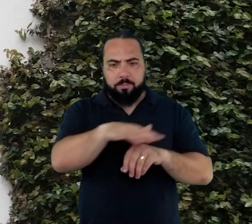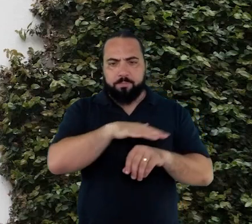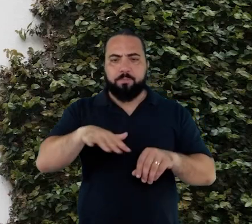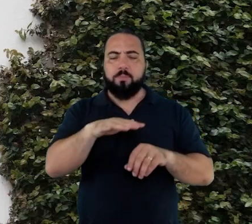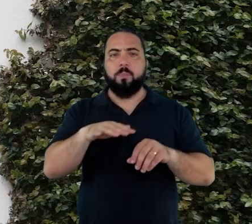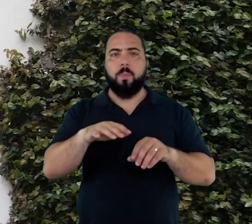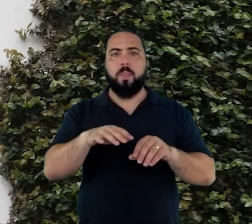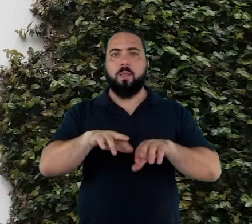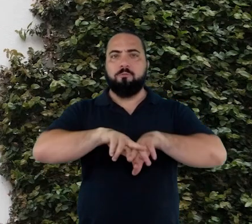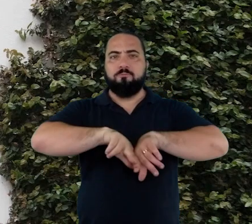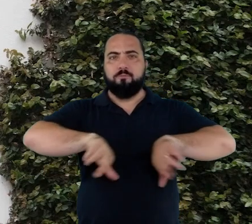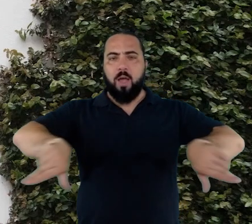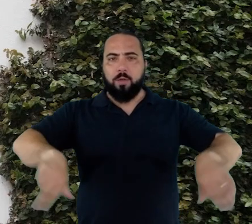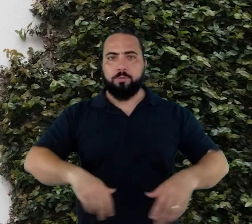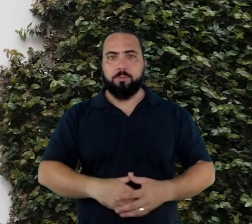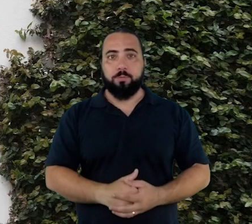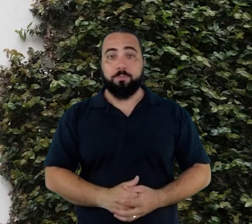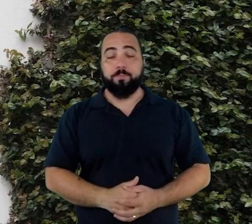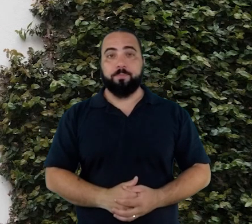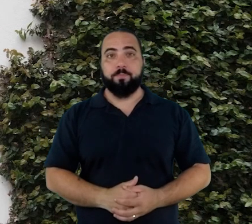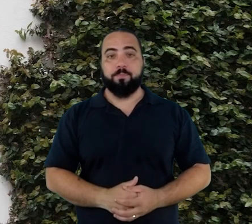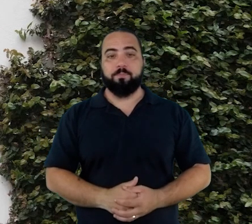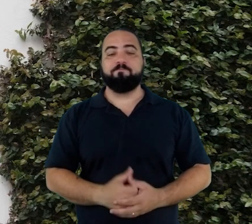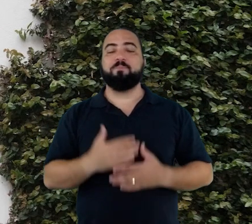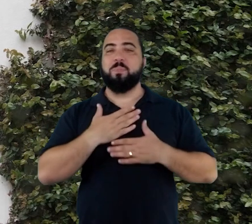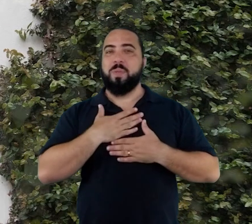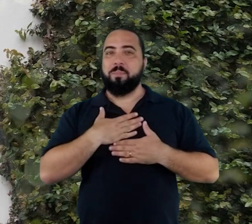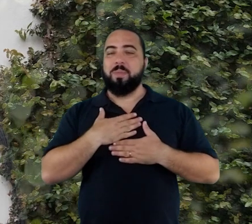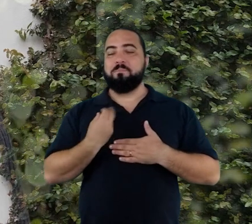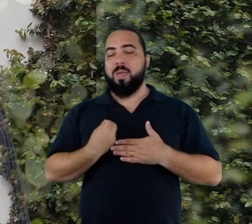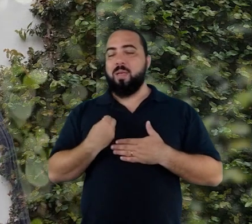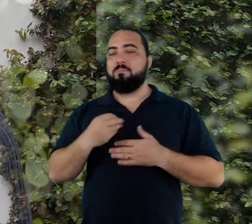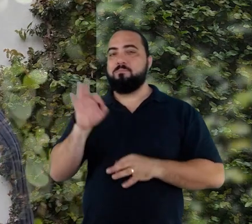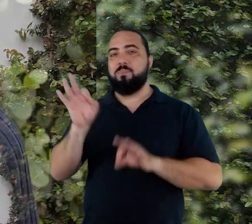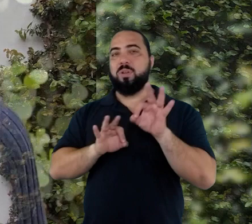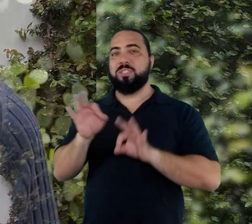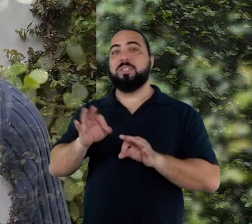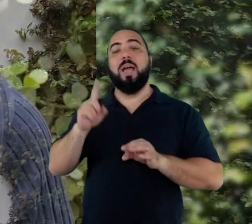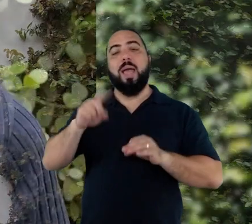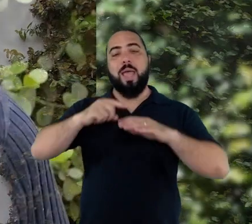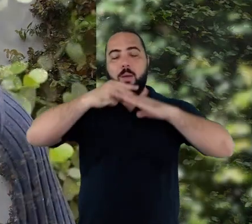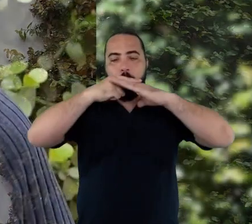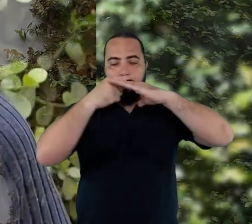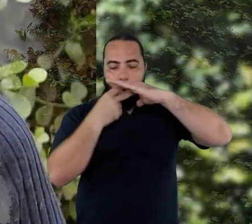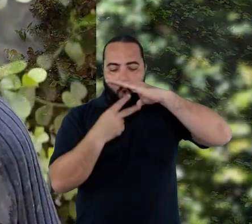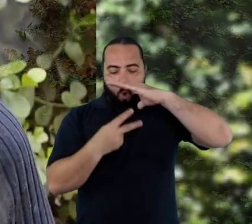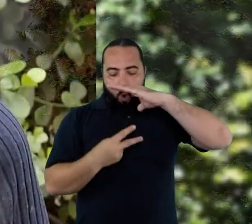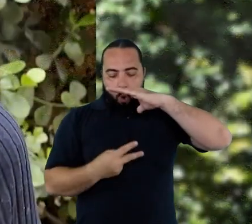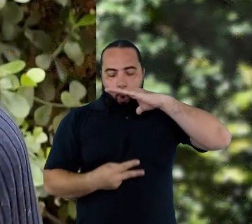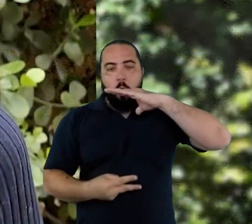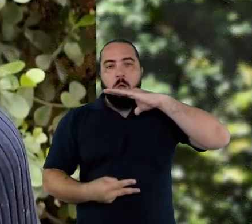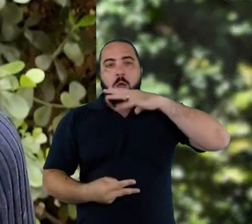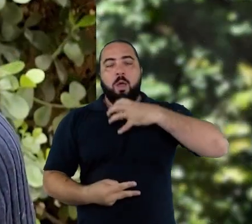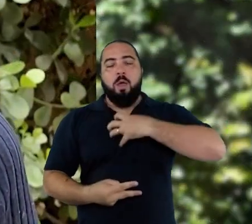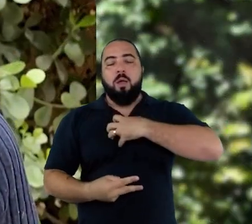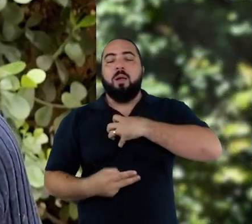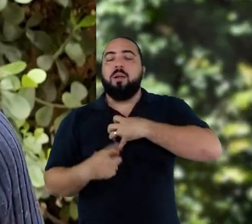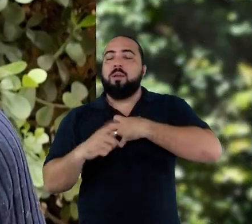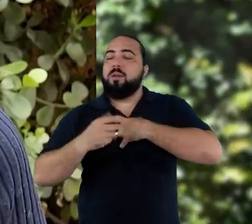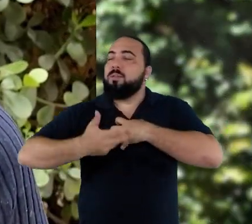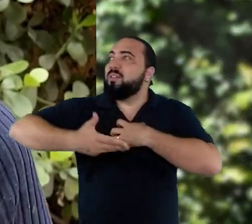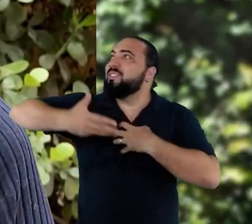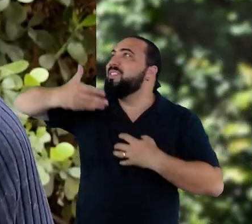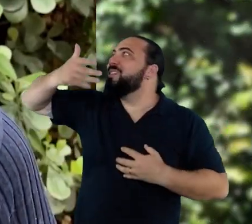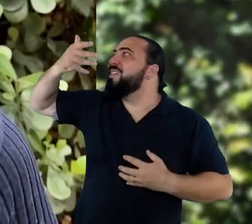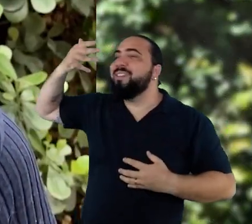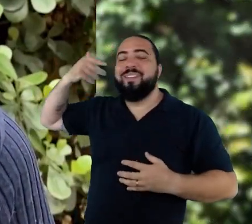morto. Então, para mim, participar desse projeto foi um mergulho na própria ancestralidade da minha cidade, do Rio de